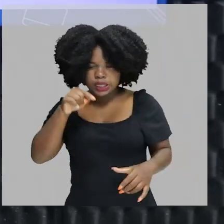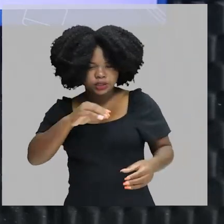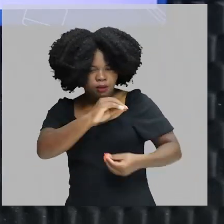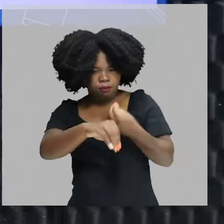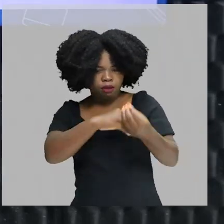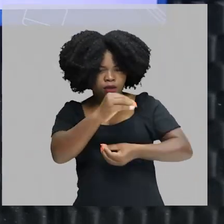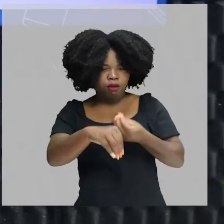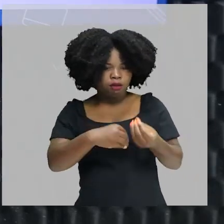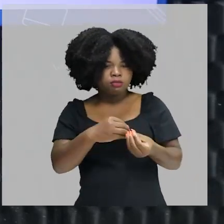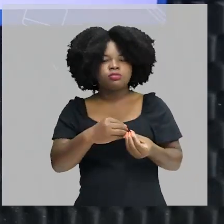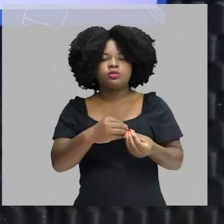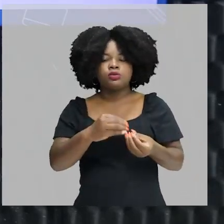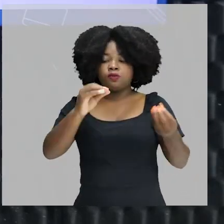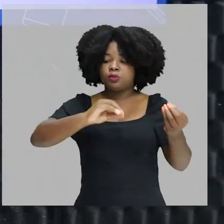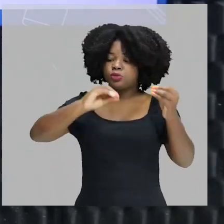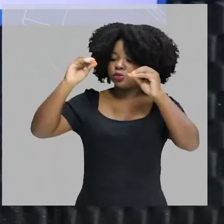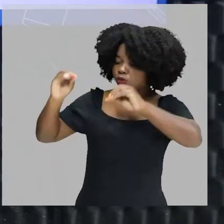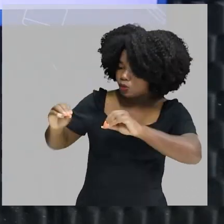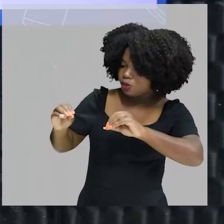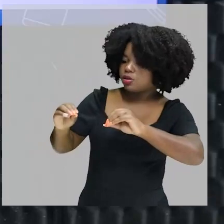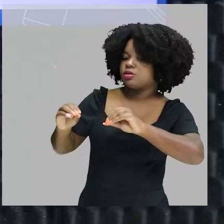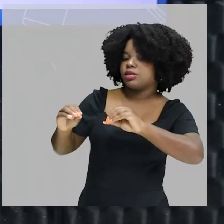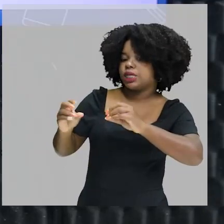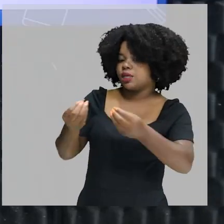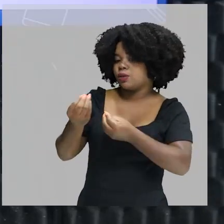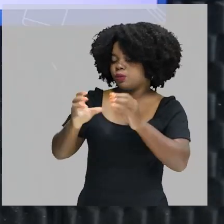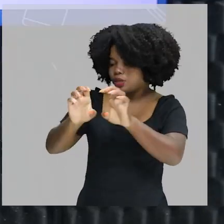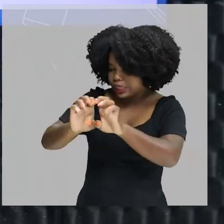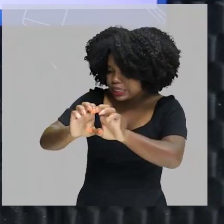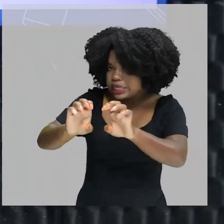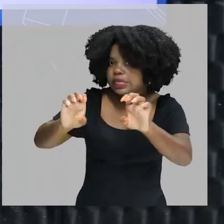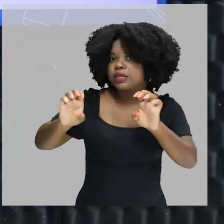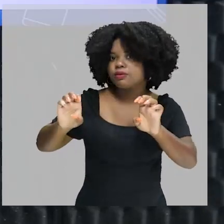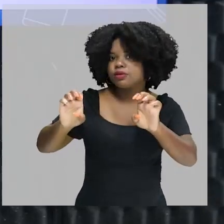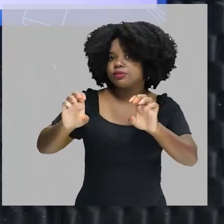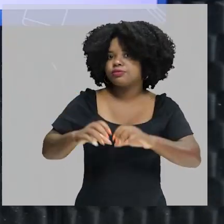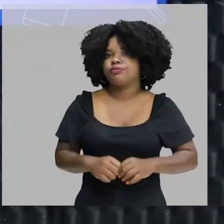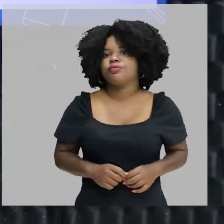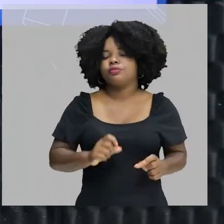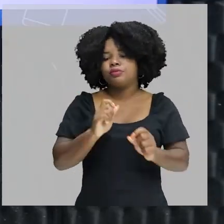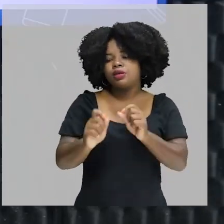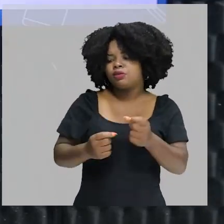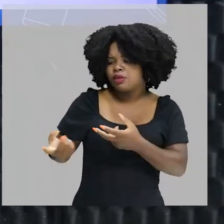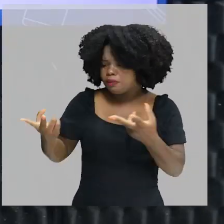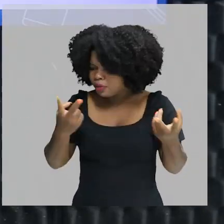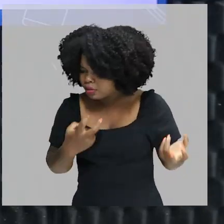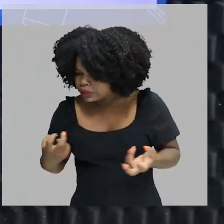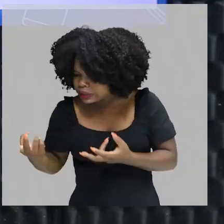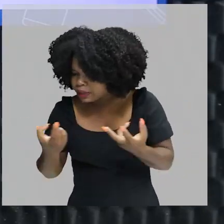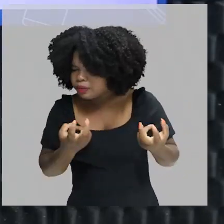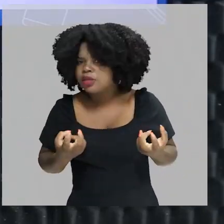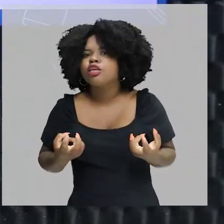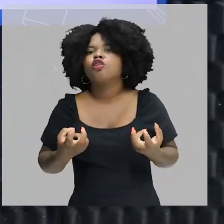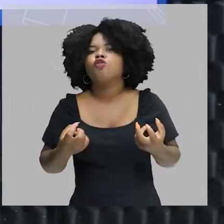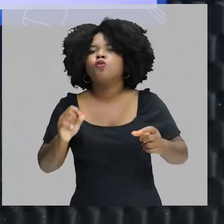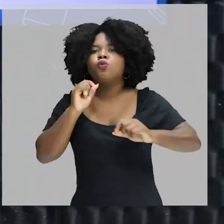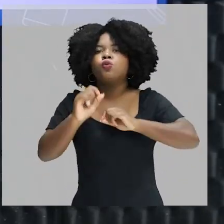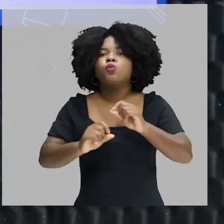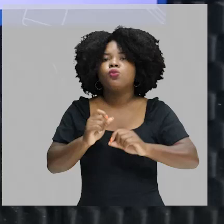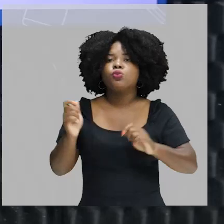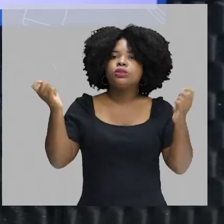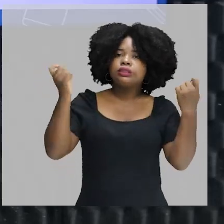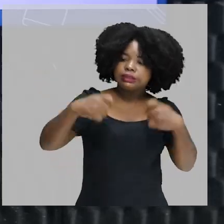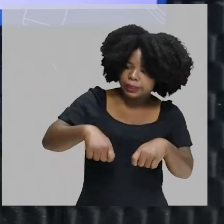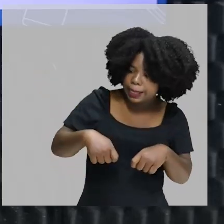vamos escrever na forma de equação, para poder visualizar, turminha, o que